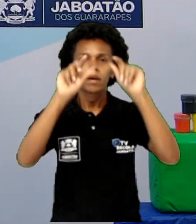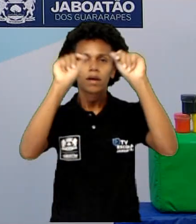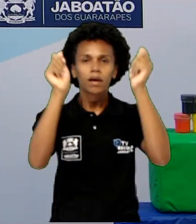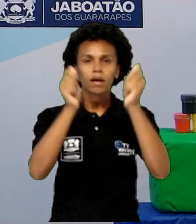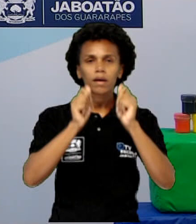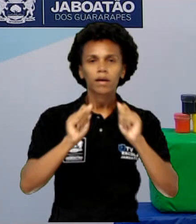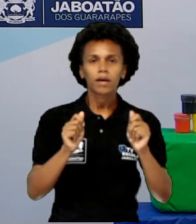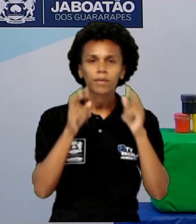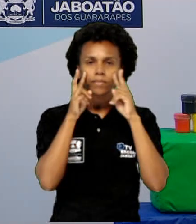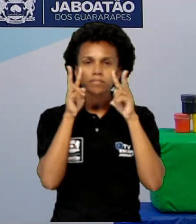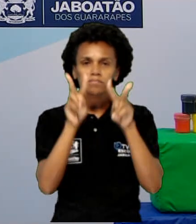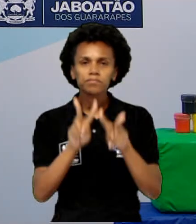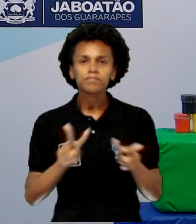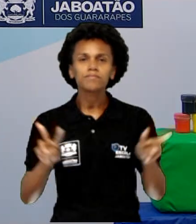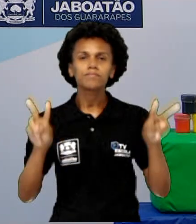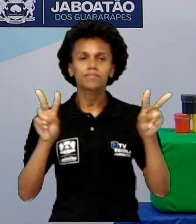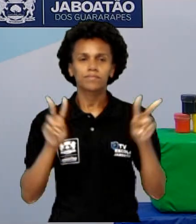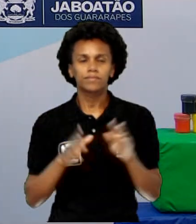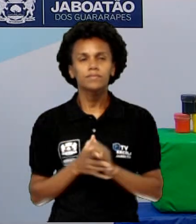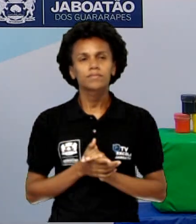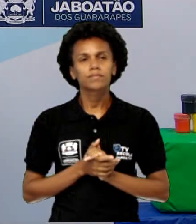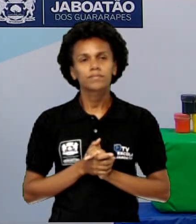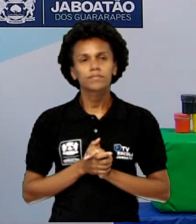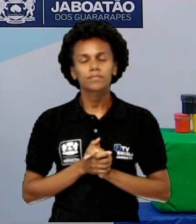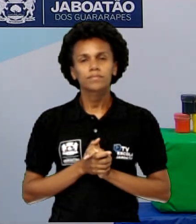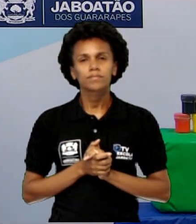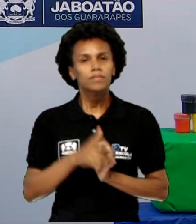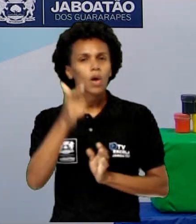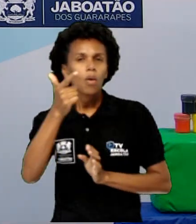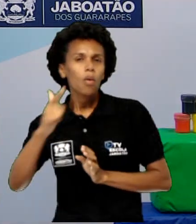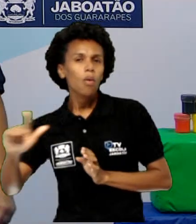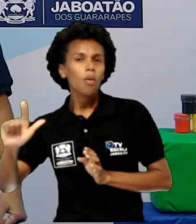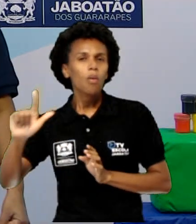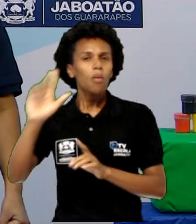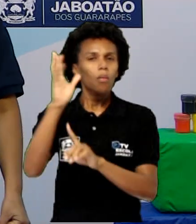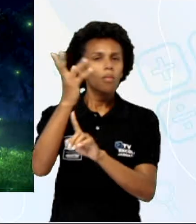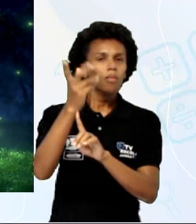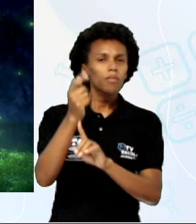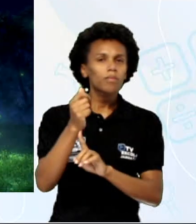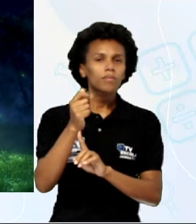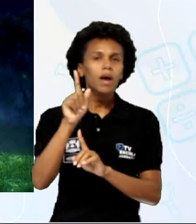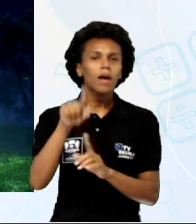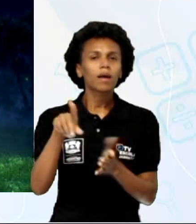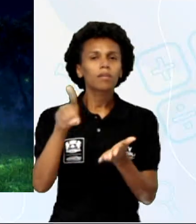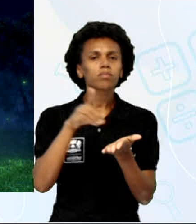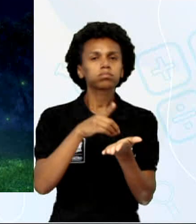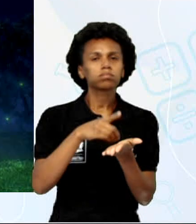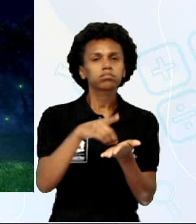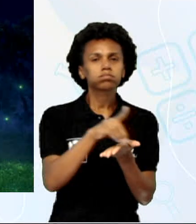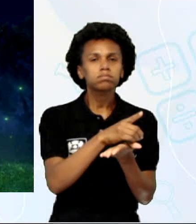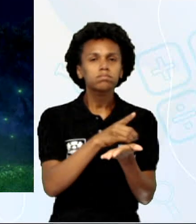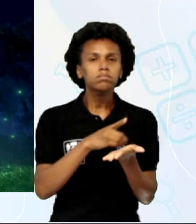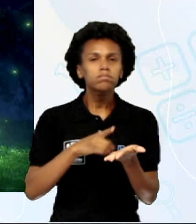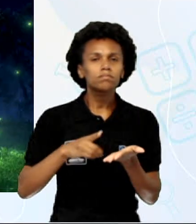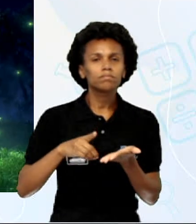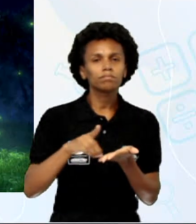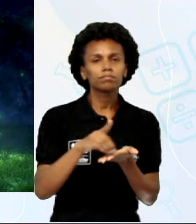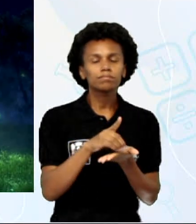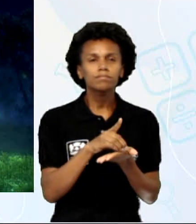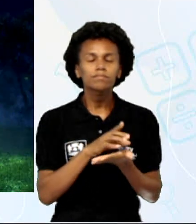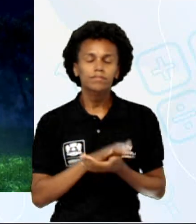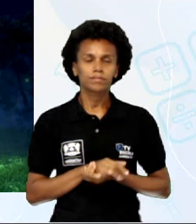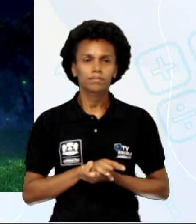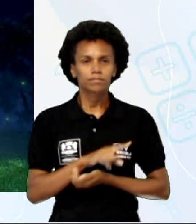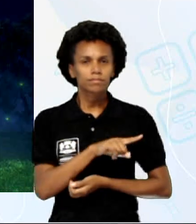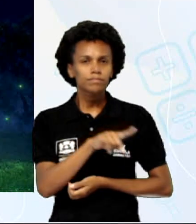apreciar. Outro tipo de arte é a arte digital, que eu sei que vocês assim gostam muito, se identificam muito com